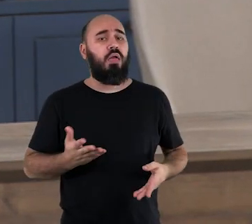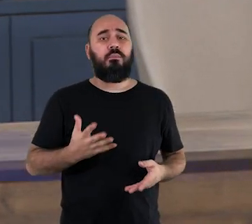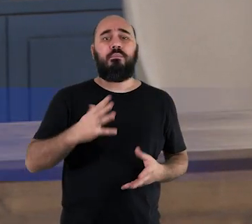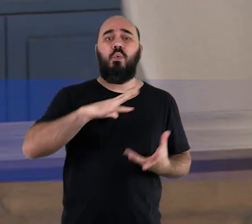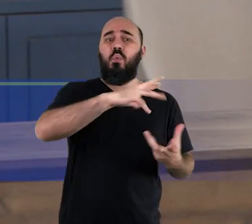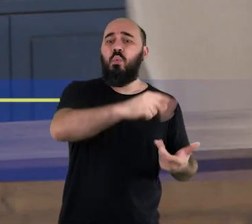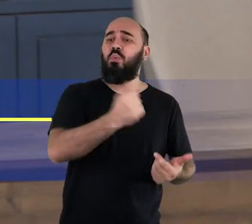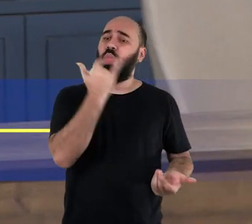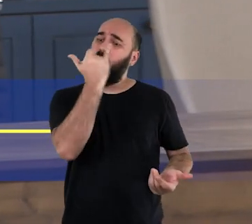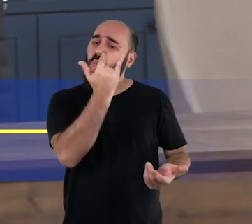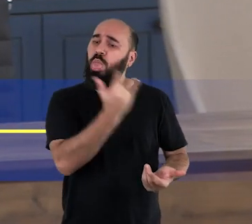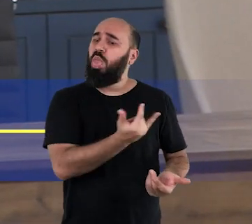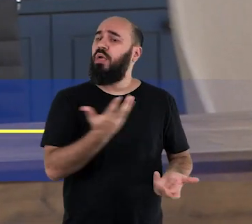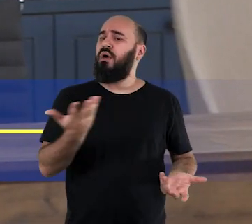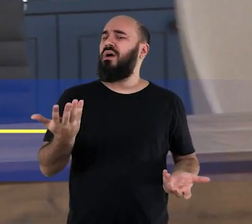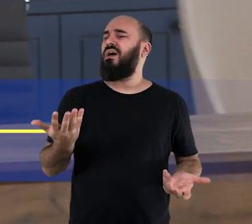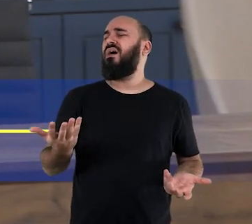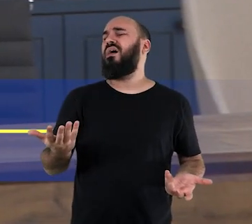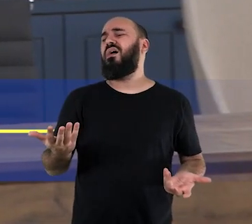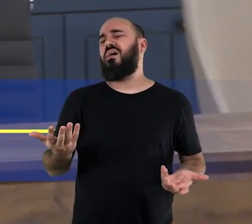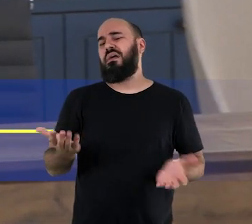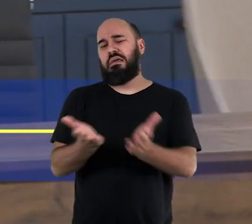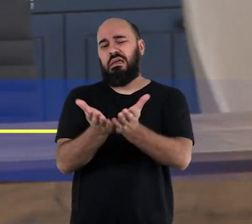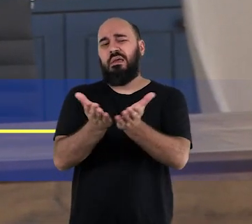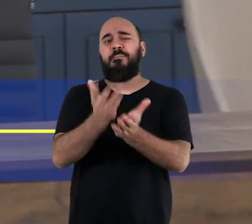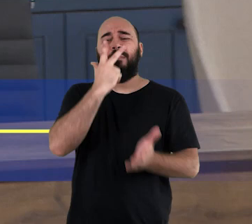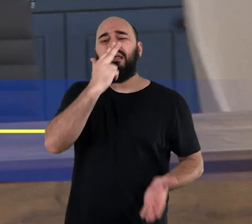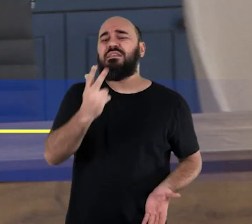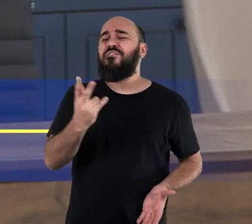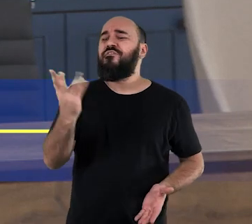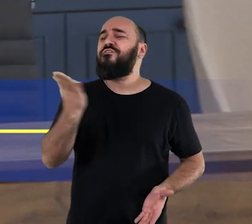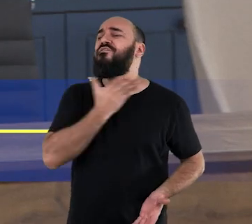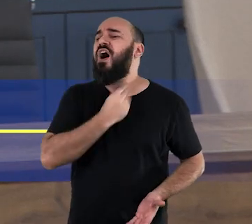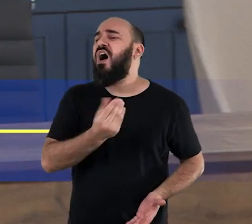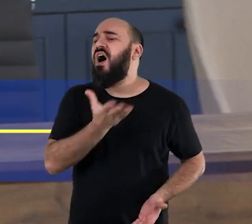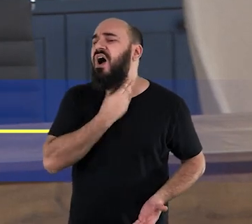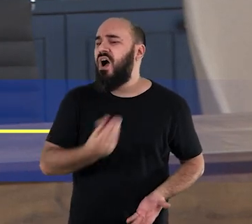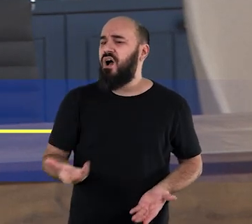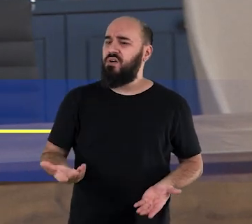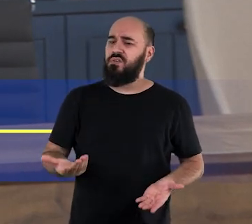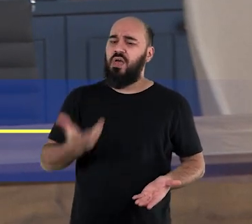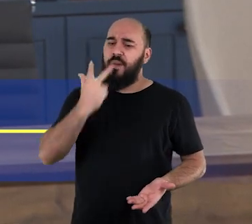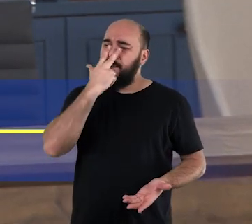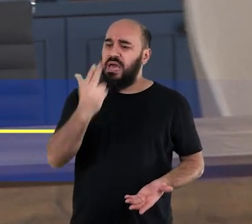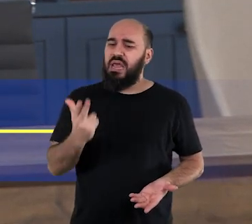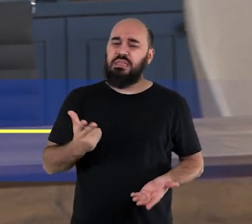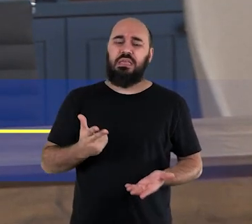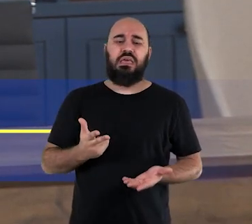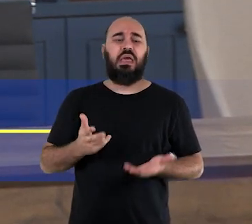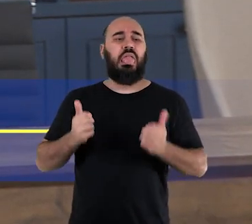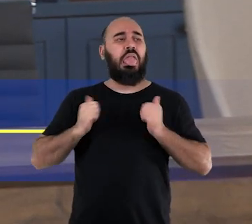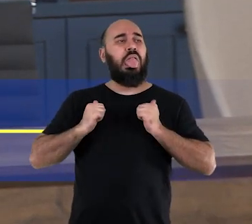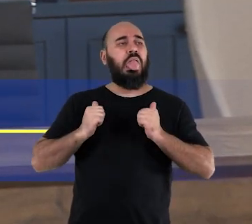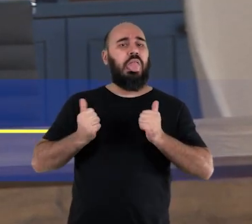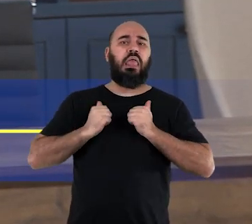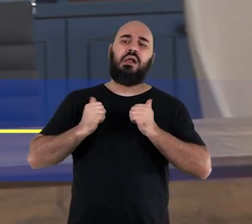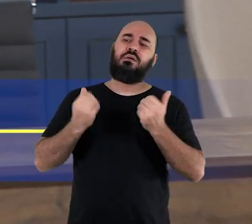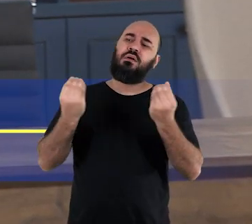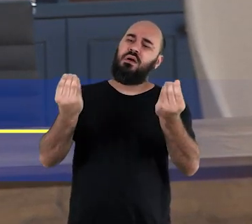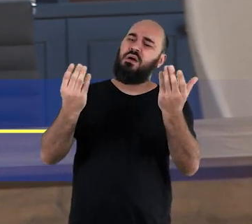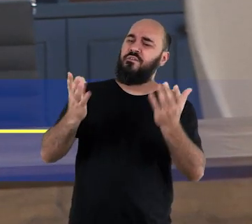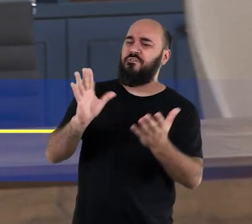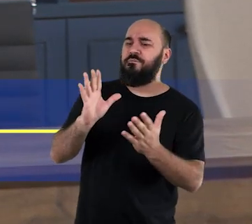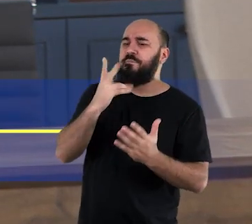Até quando vocês seguirão tendo um cristianismo meramente nominal, conveniente, infrutífero